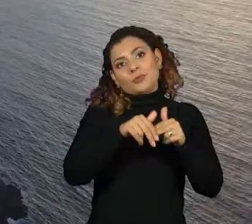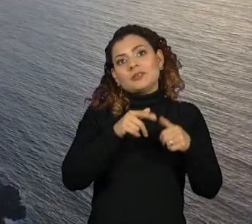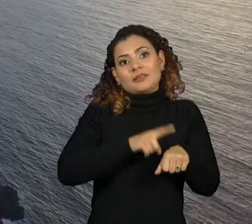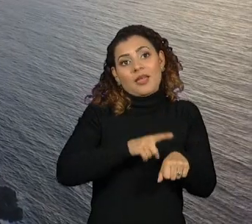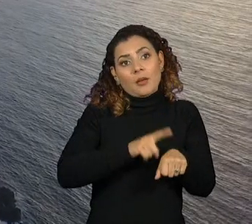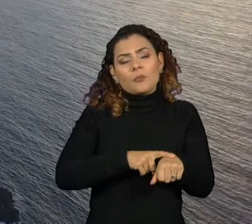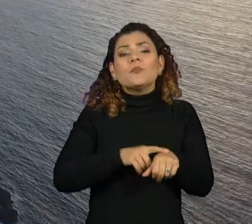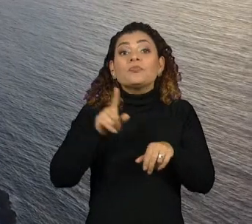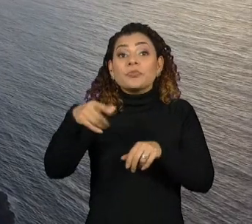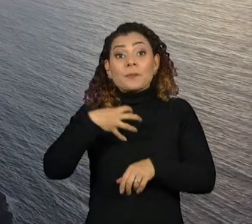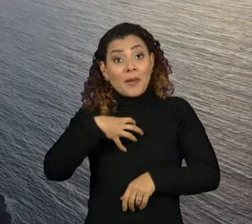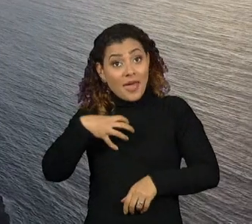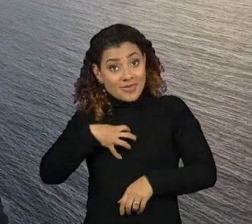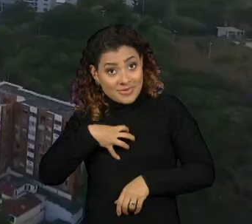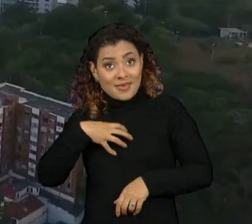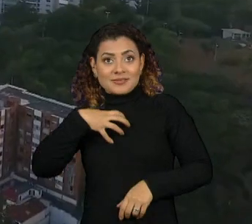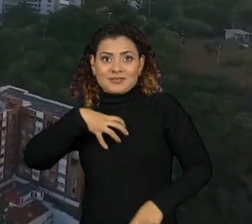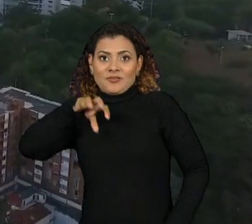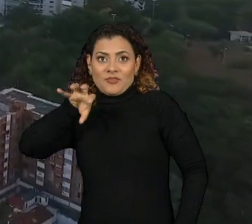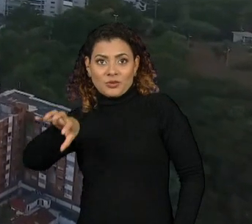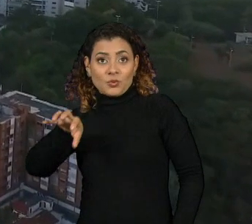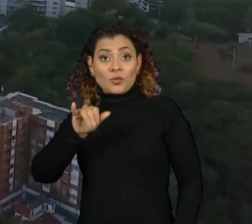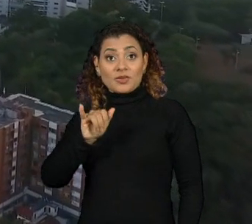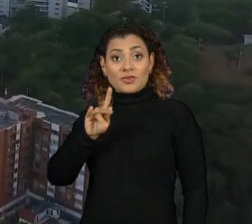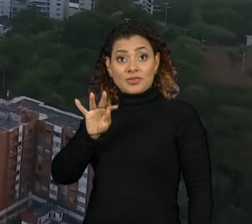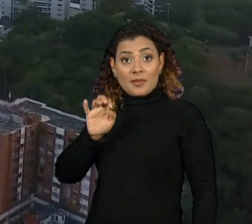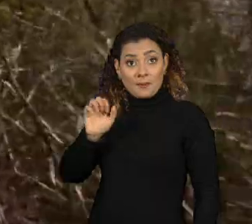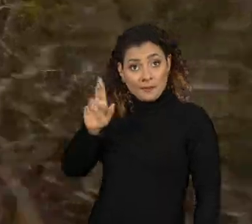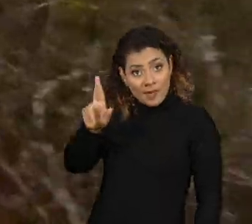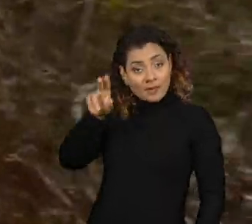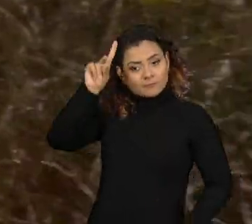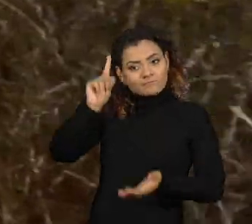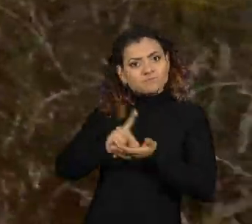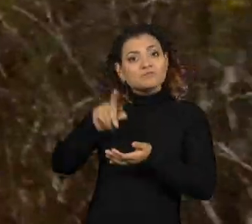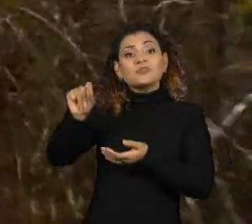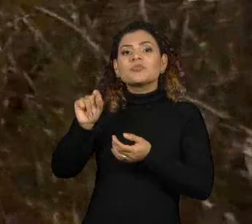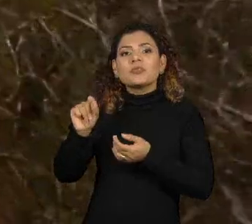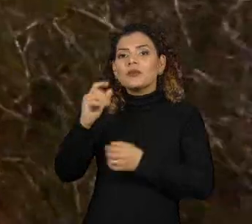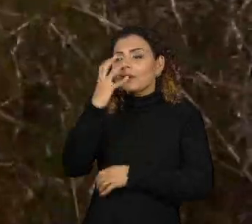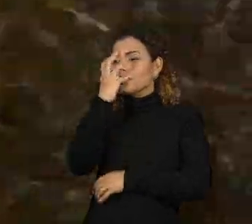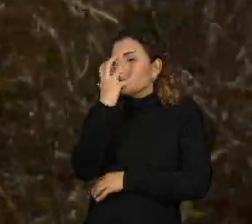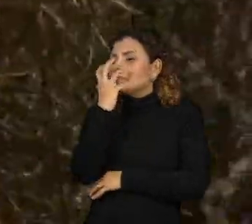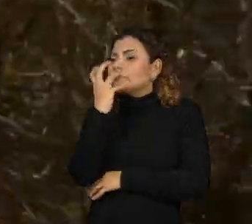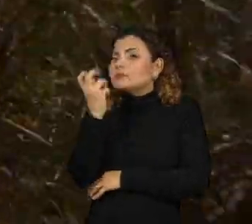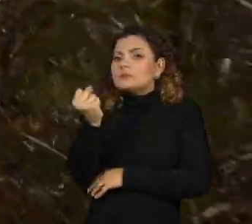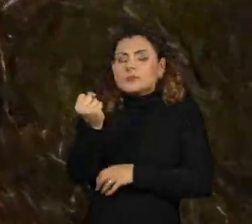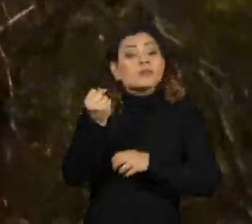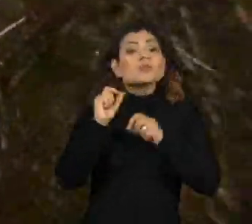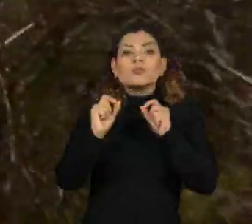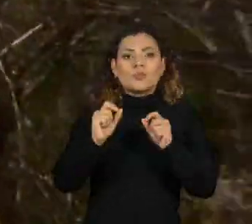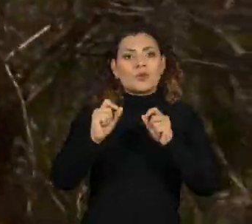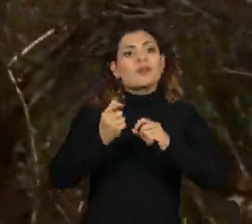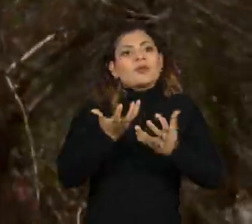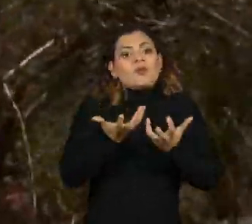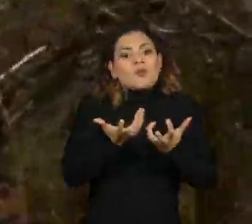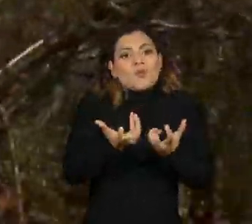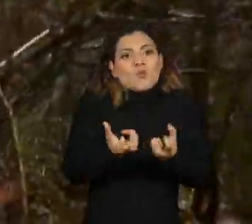Baiano de Salvador, Itamar Vieira Júnior se encontrou mesmo na beleza ressequida da Caatinga.